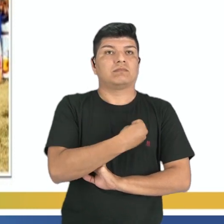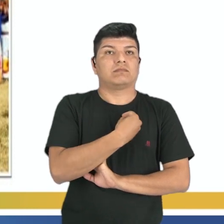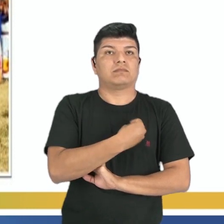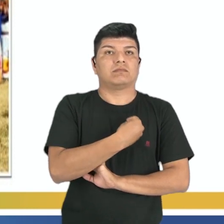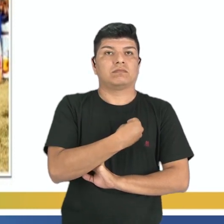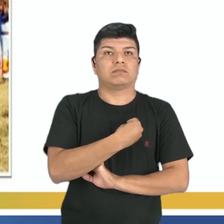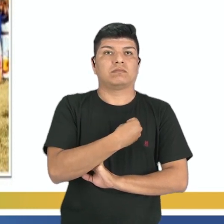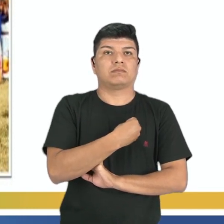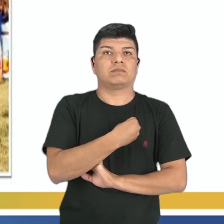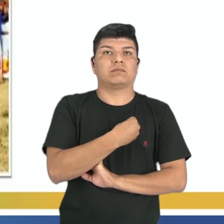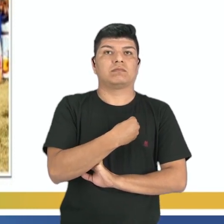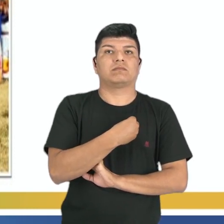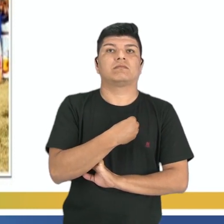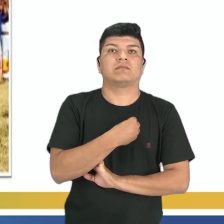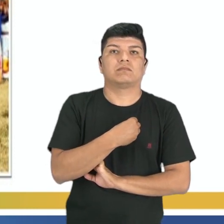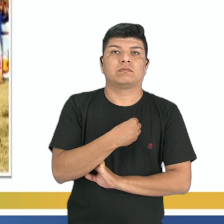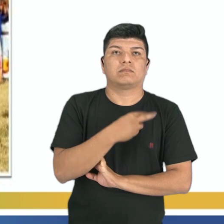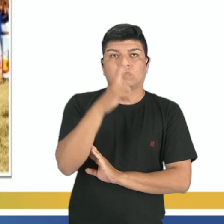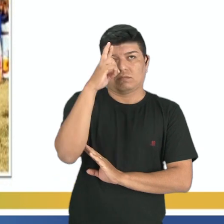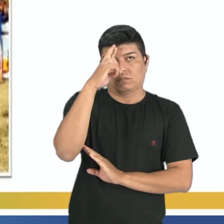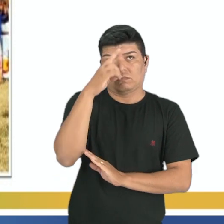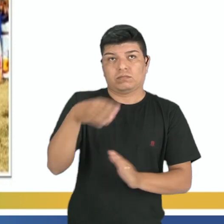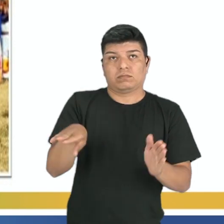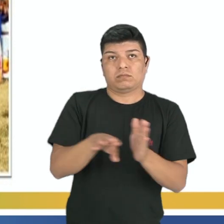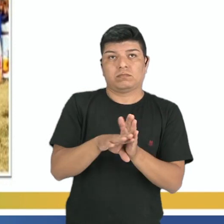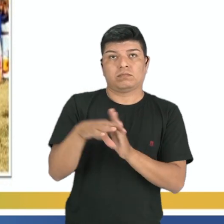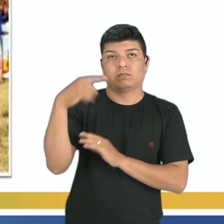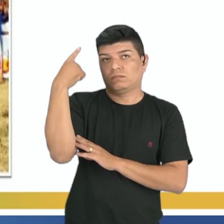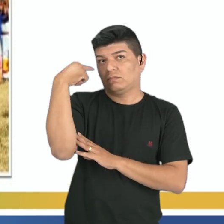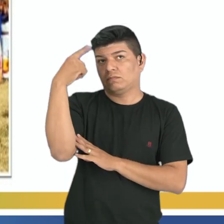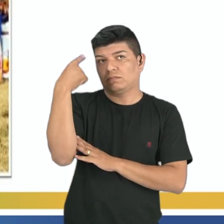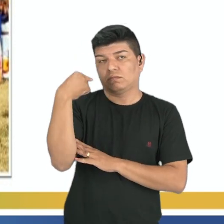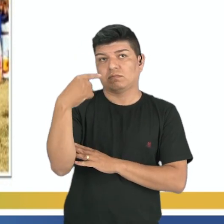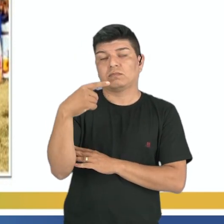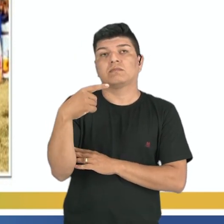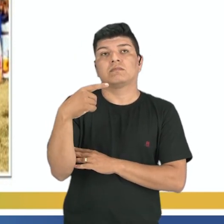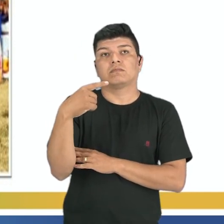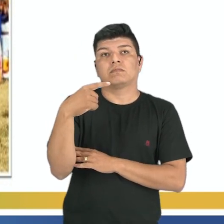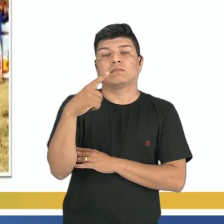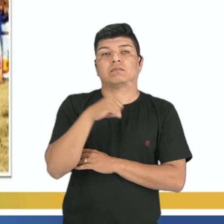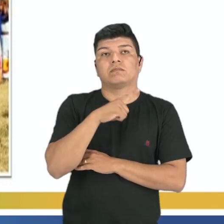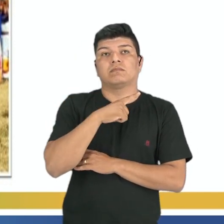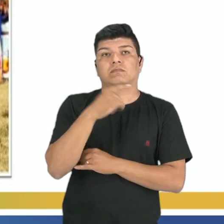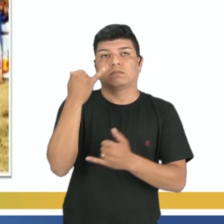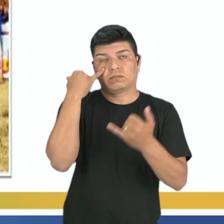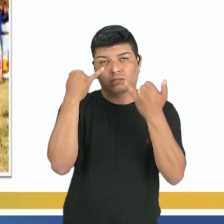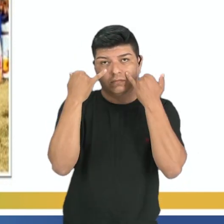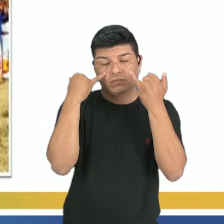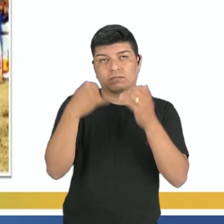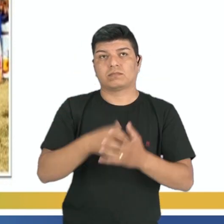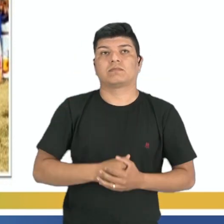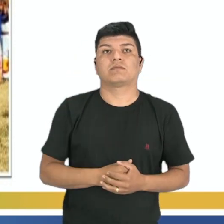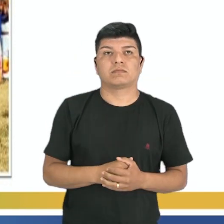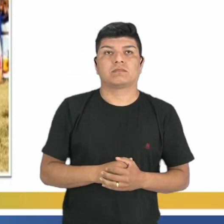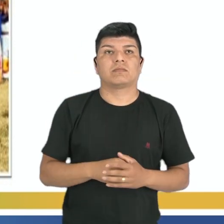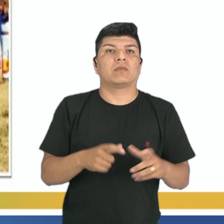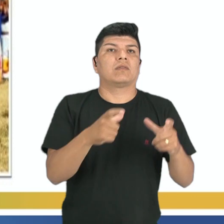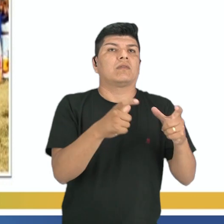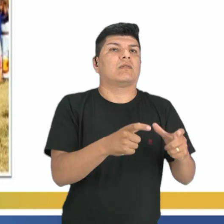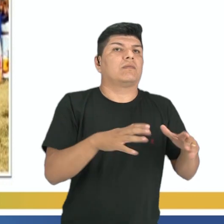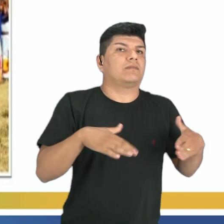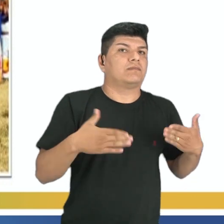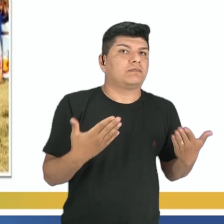mas para a história, somente com a chegada dos espanhóis, né, que eles vão ter essa informação. E em qual local que